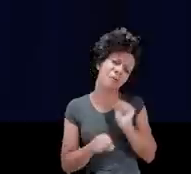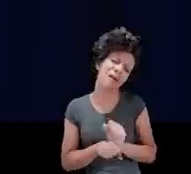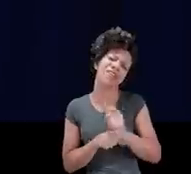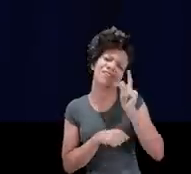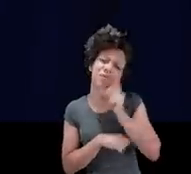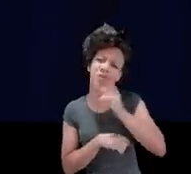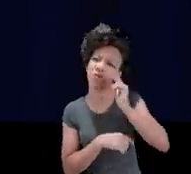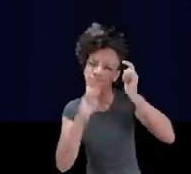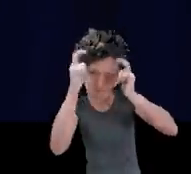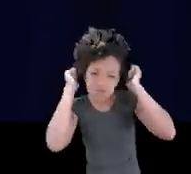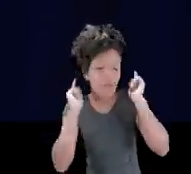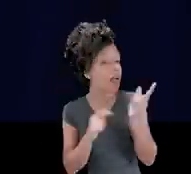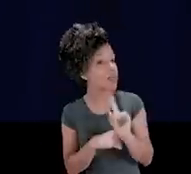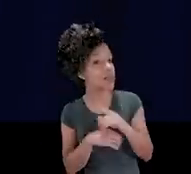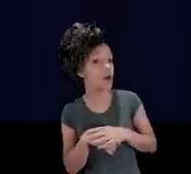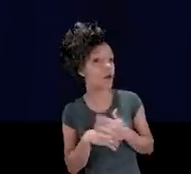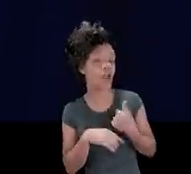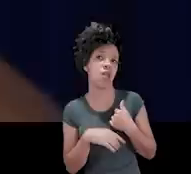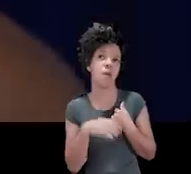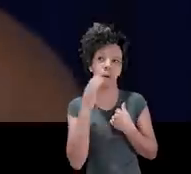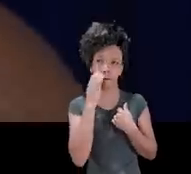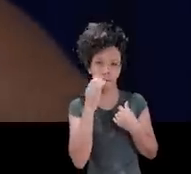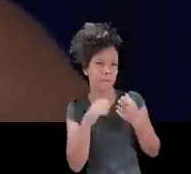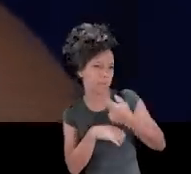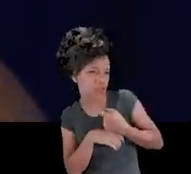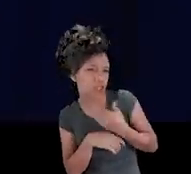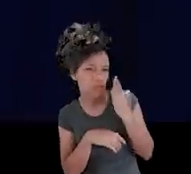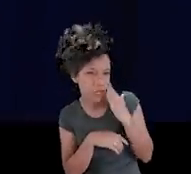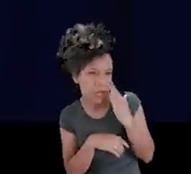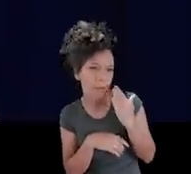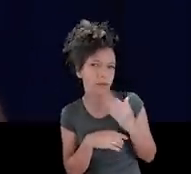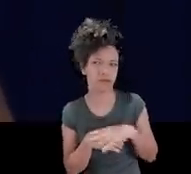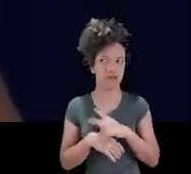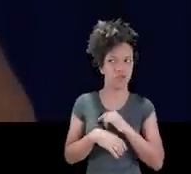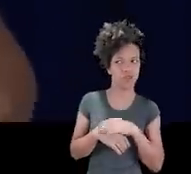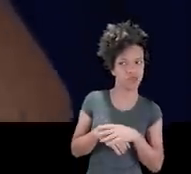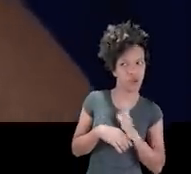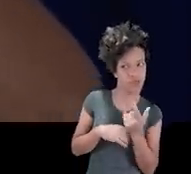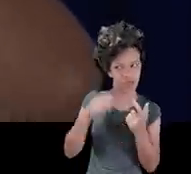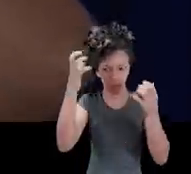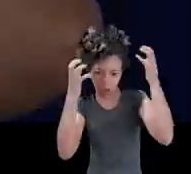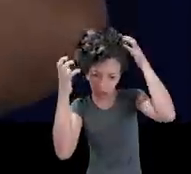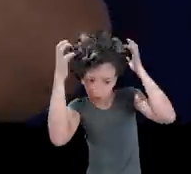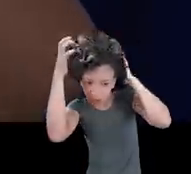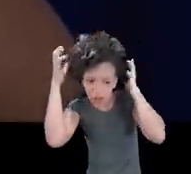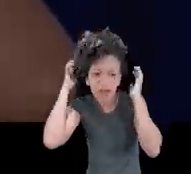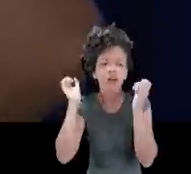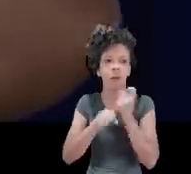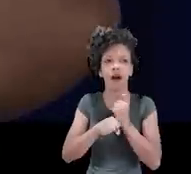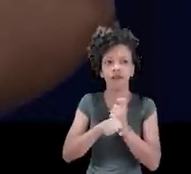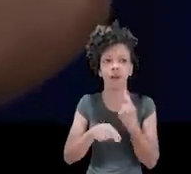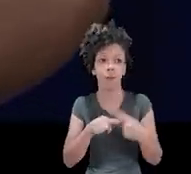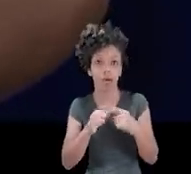lado. Pior que não, cara. Pior que não. Eu passei muito aquele negócio, aquelas piadinhas de... Cara, tá acontecendo alguma coisa aqui. Tendo uma reforma aqui, ó. Sim. Porque a